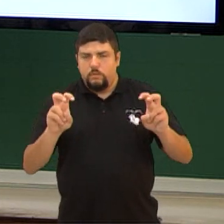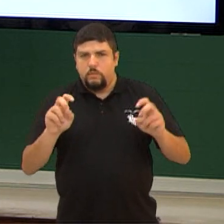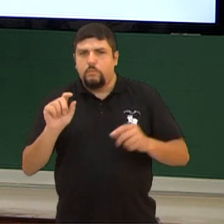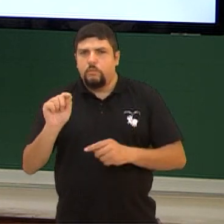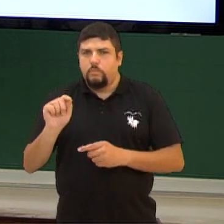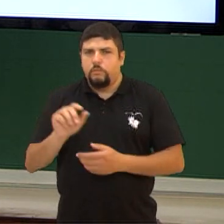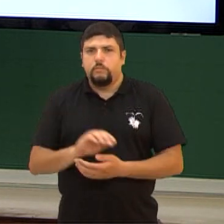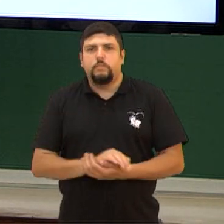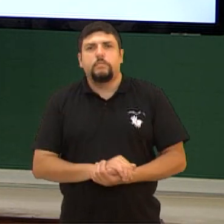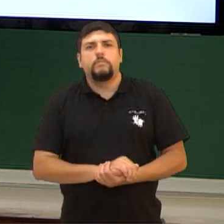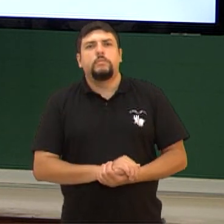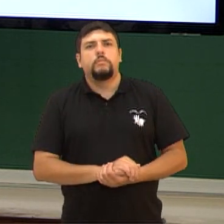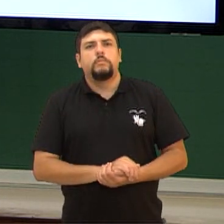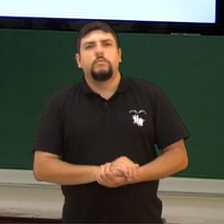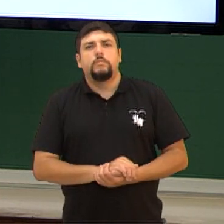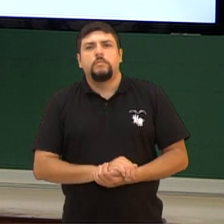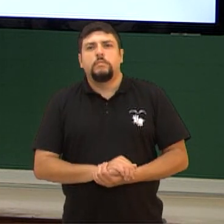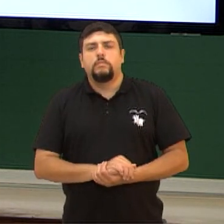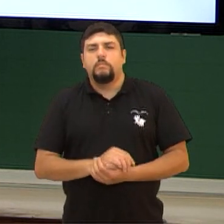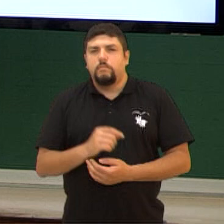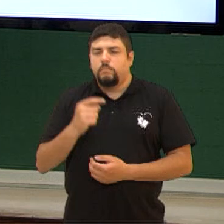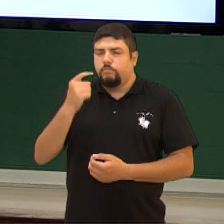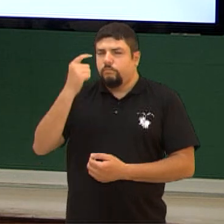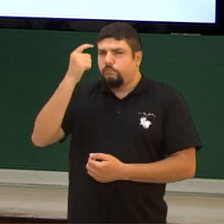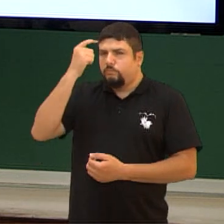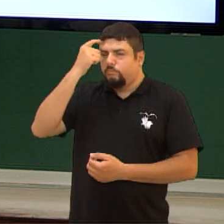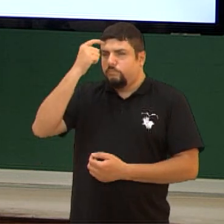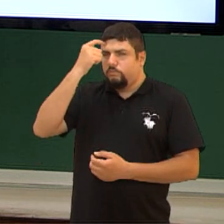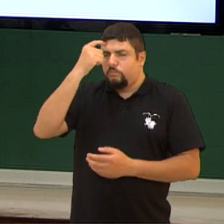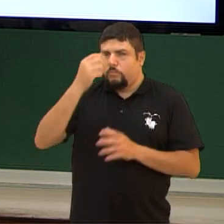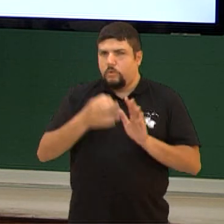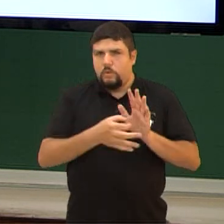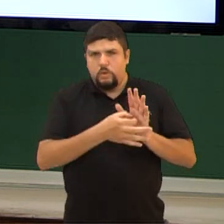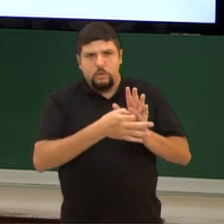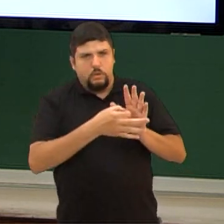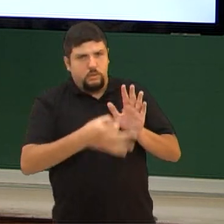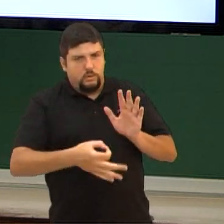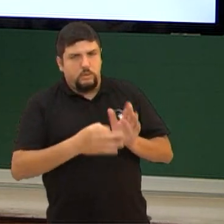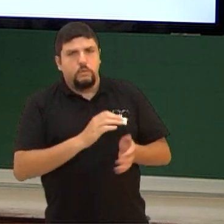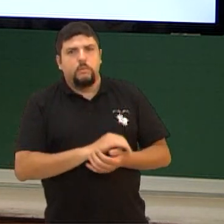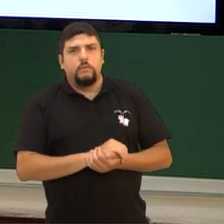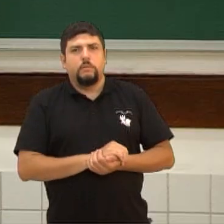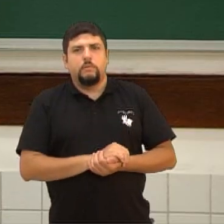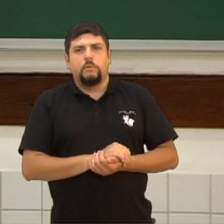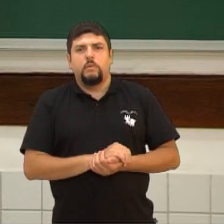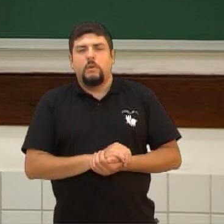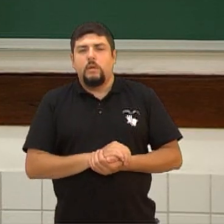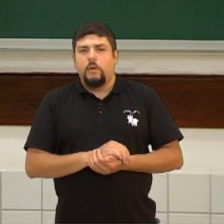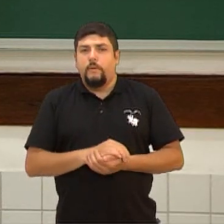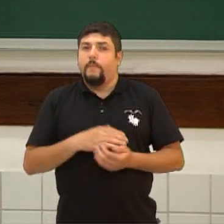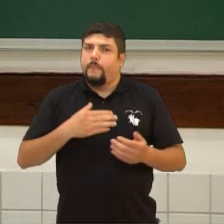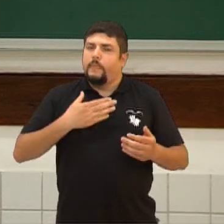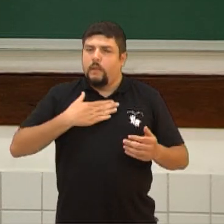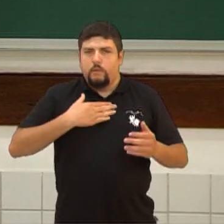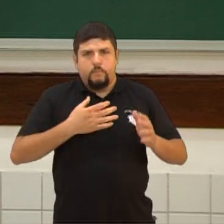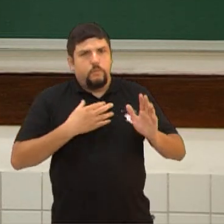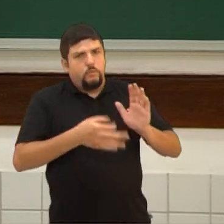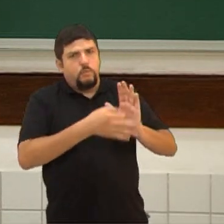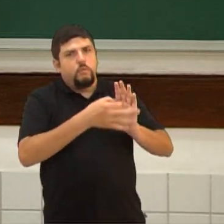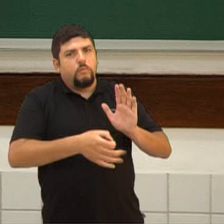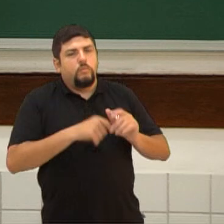Critical Thinking, né, um pensamento crítico. Na minha opinião, eu acho que esse é um dos